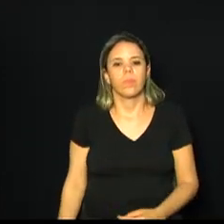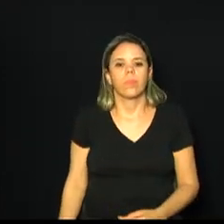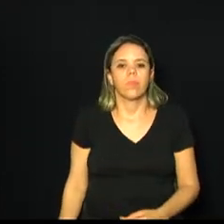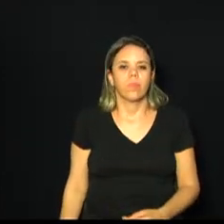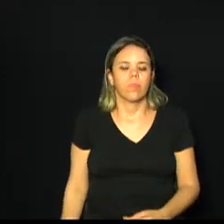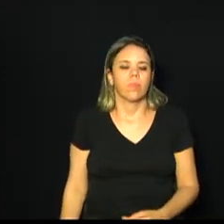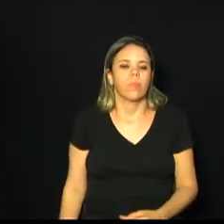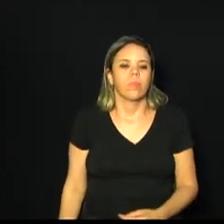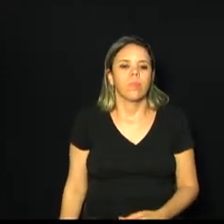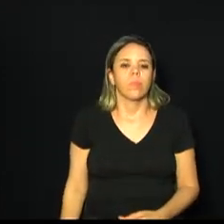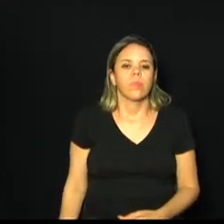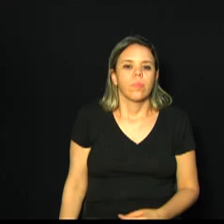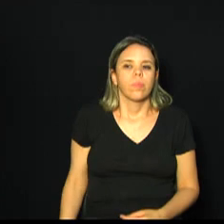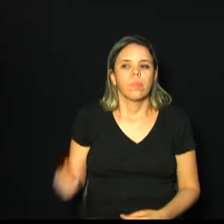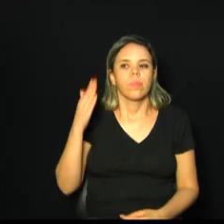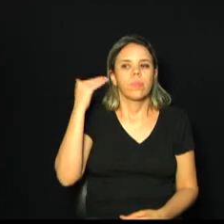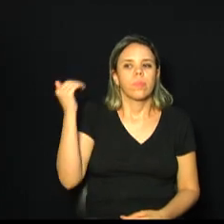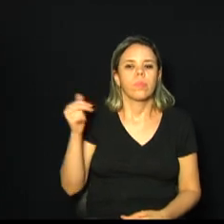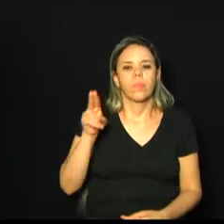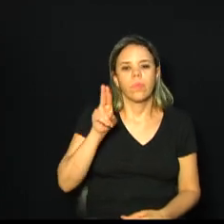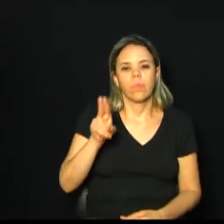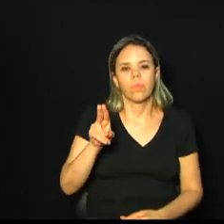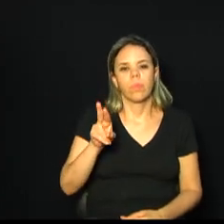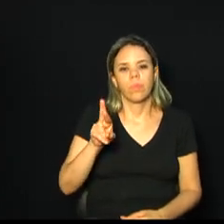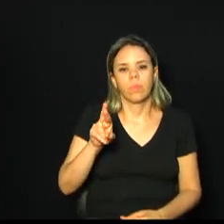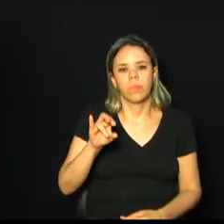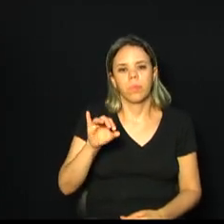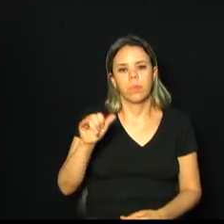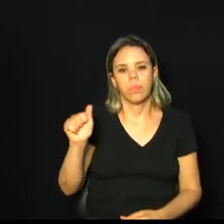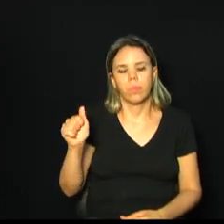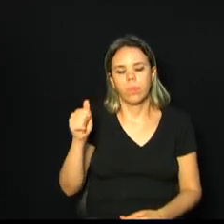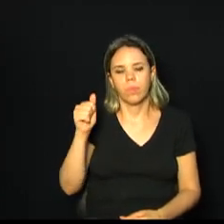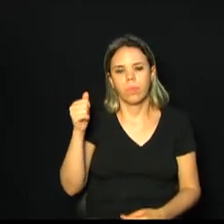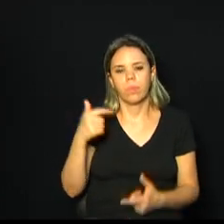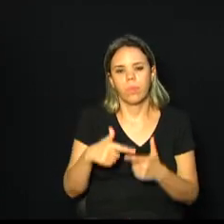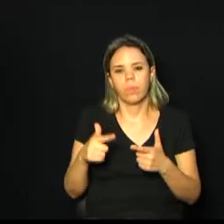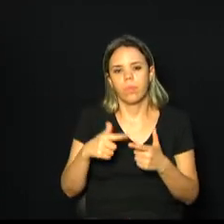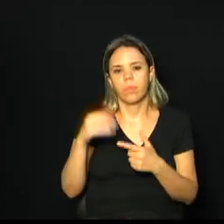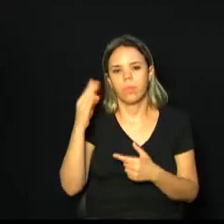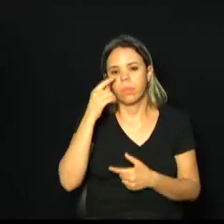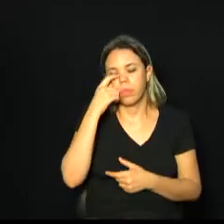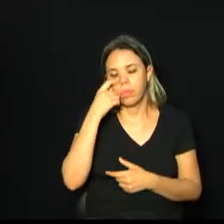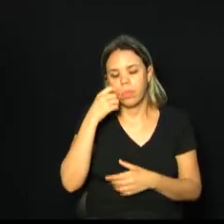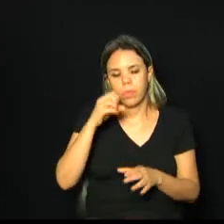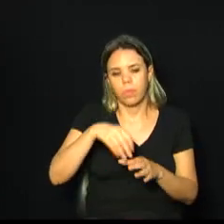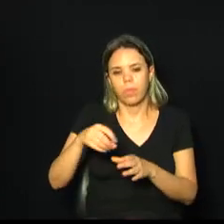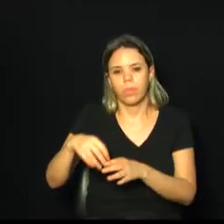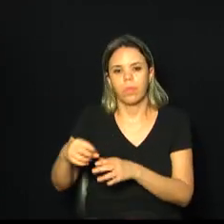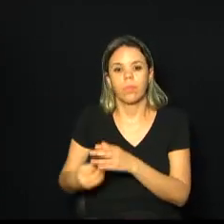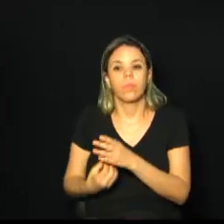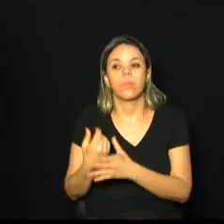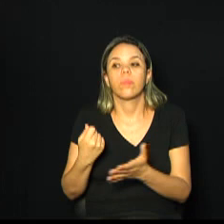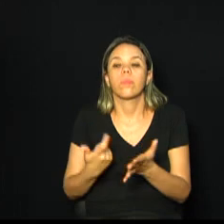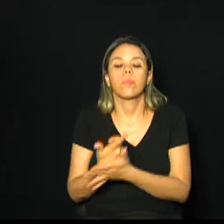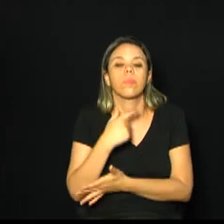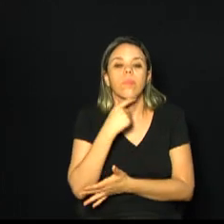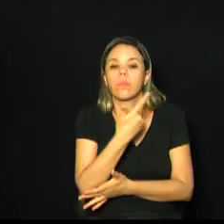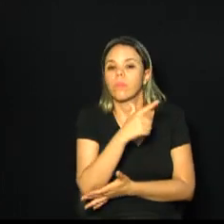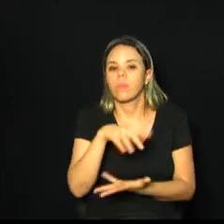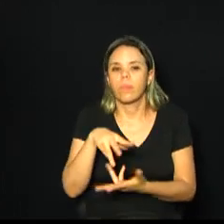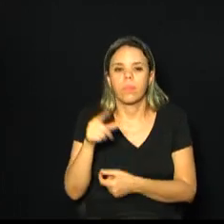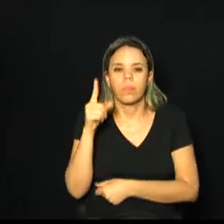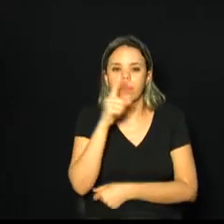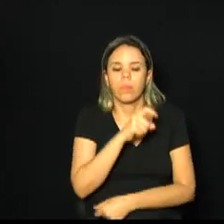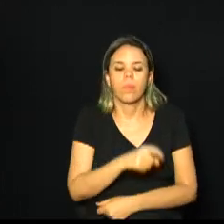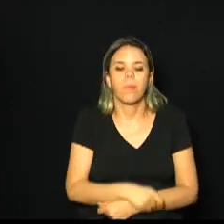ureia, né? Que hoje é o grande problema no Brasil. Ah, vamos plantar? Vamos. Comprar ureia de quem? Não tem no mundo. Está difícil